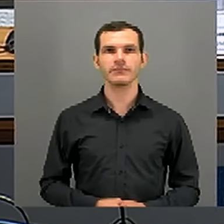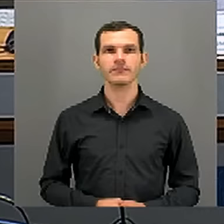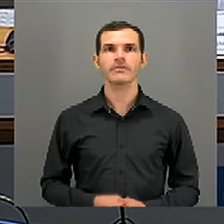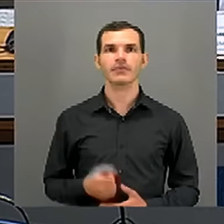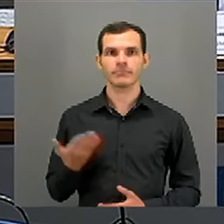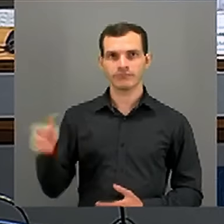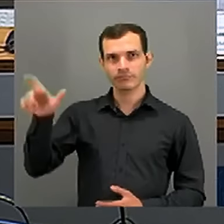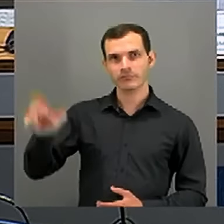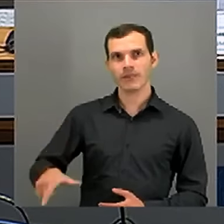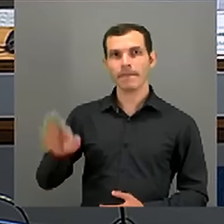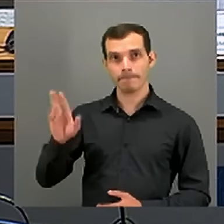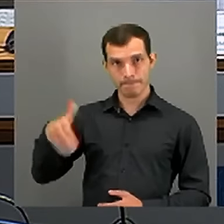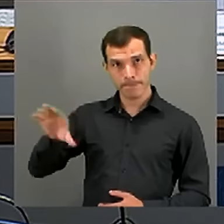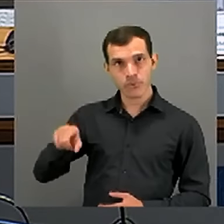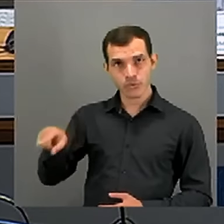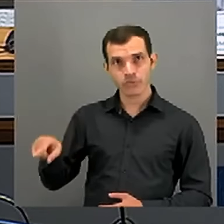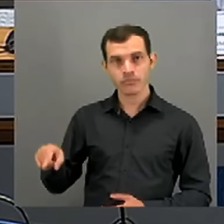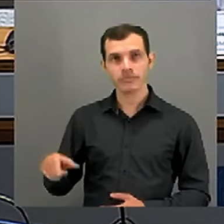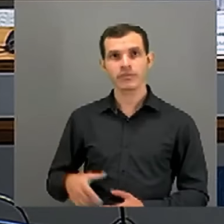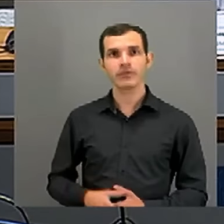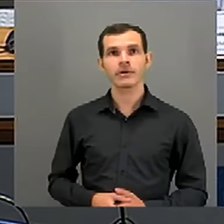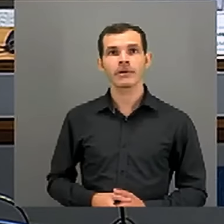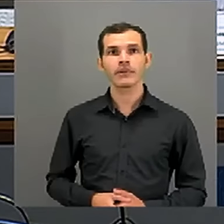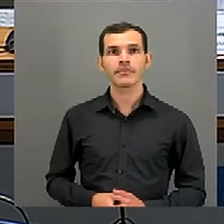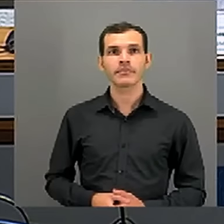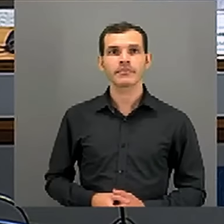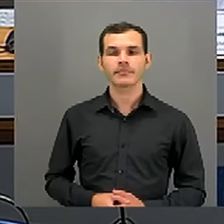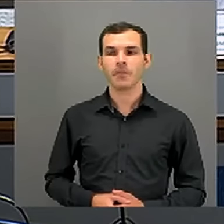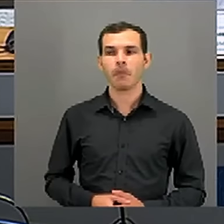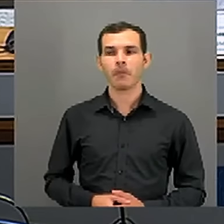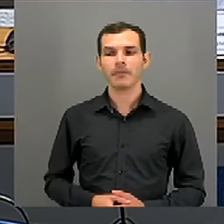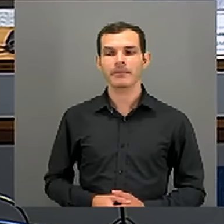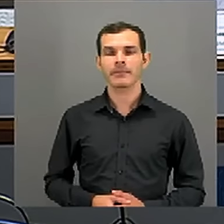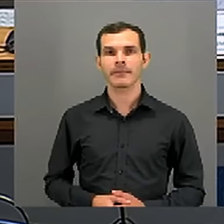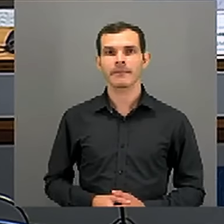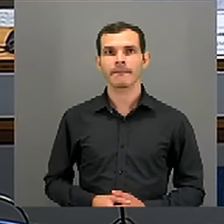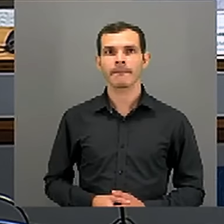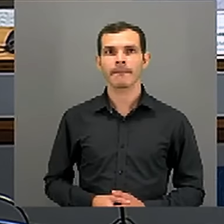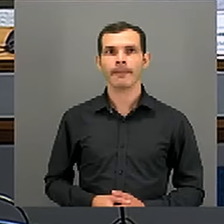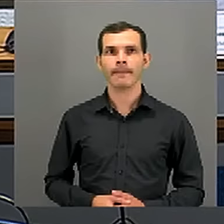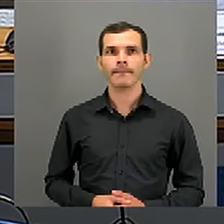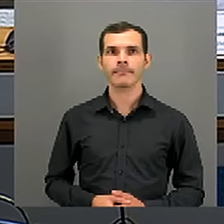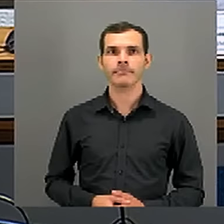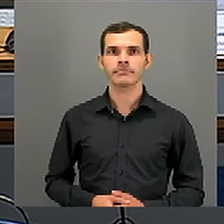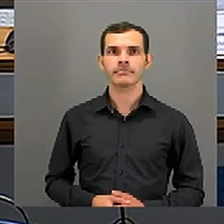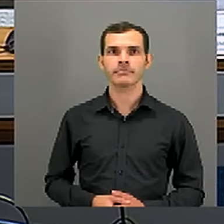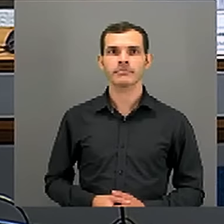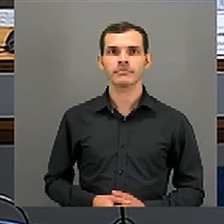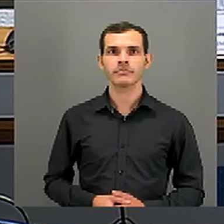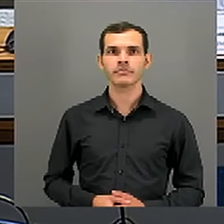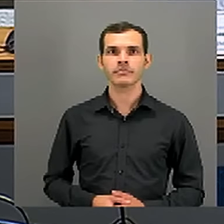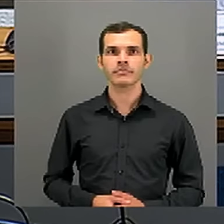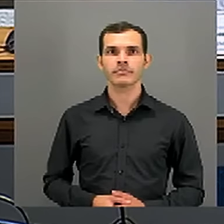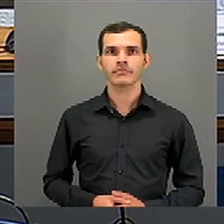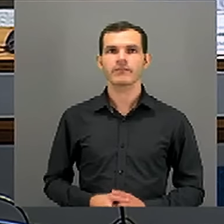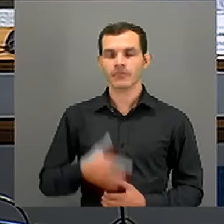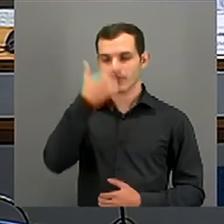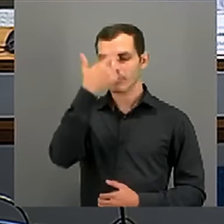Senhor Bruno, eu gostaria que o senhor prestasse atenção na forma respeitosa como eu vou me dirigir ao